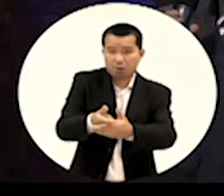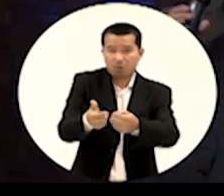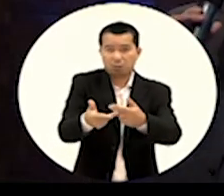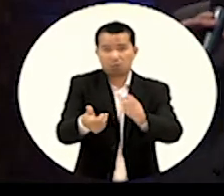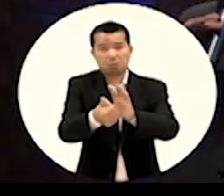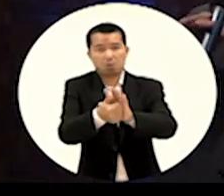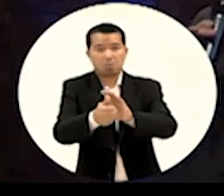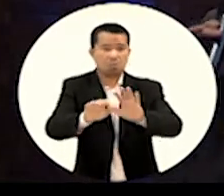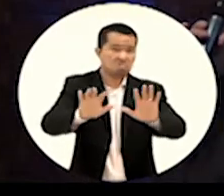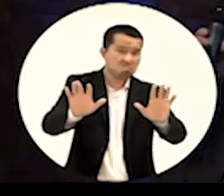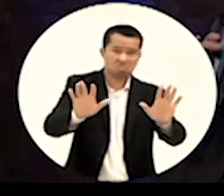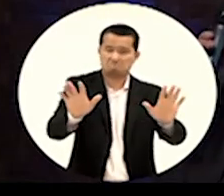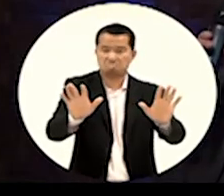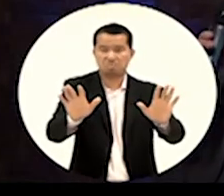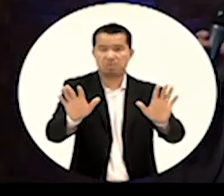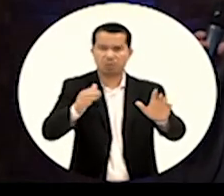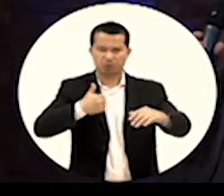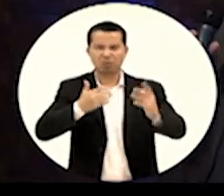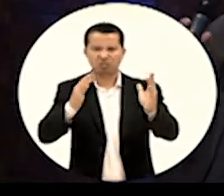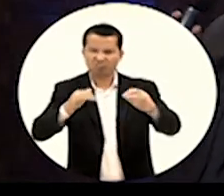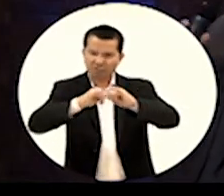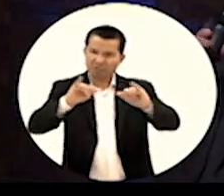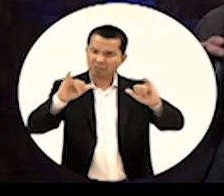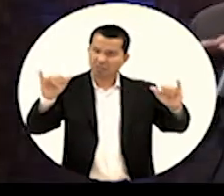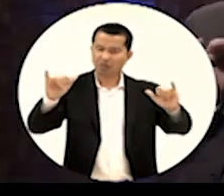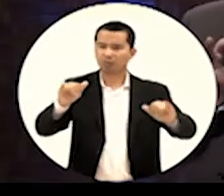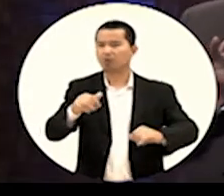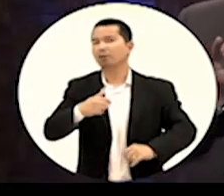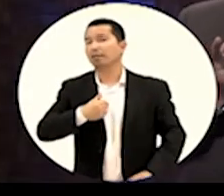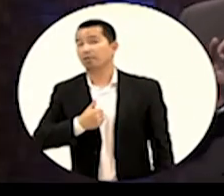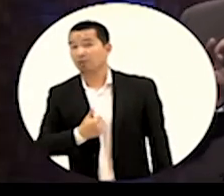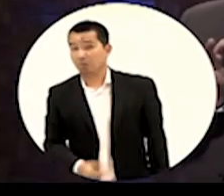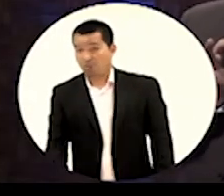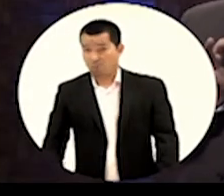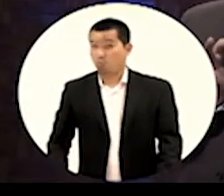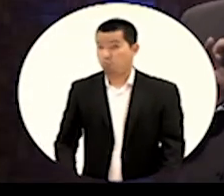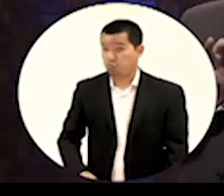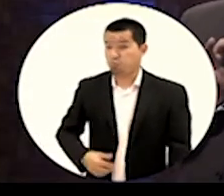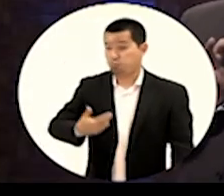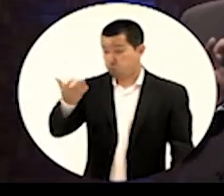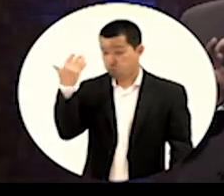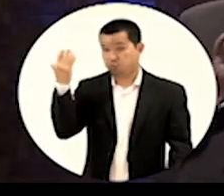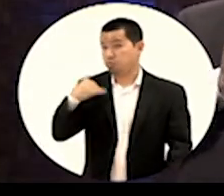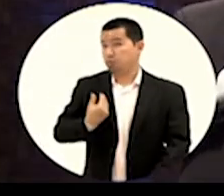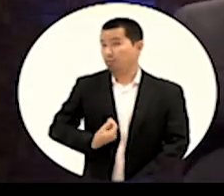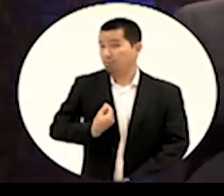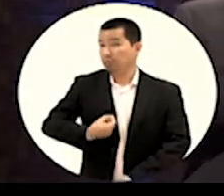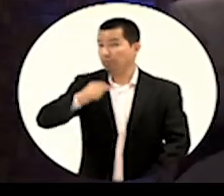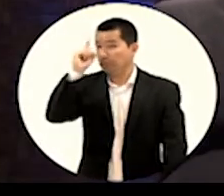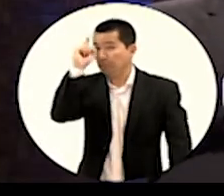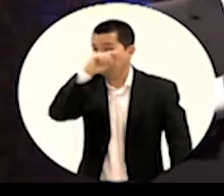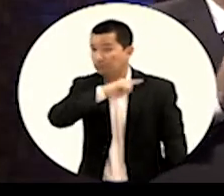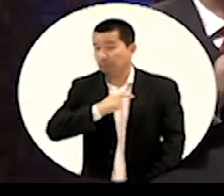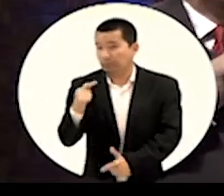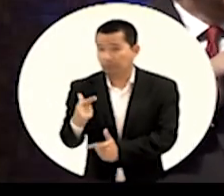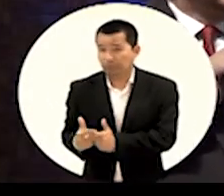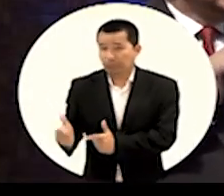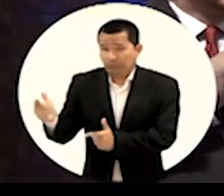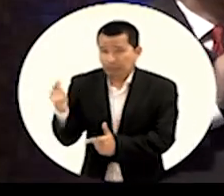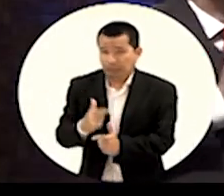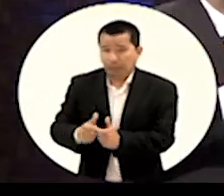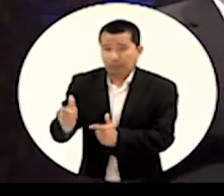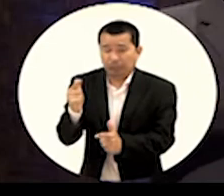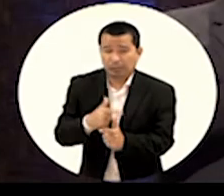problema monetário, financeiro ou de sustento da igreja. Eu já disse aqui que eu aprendi a